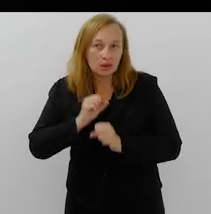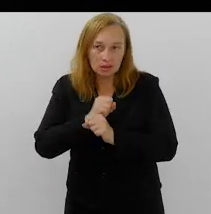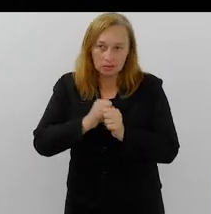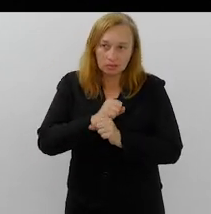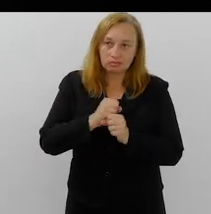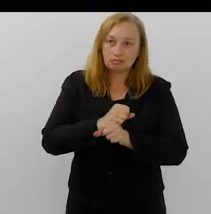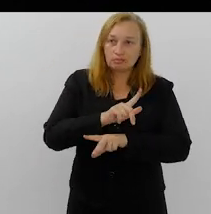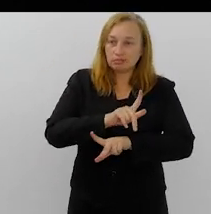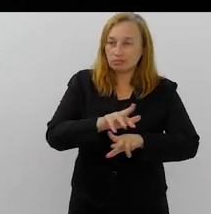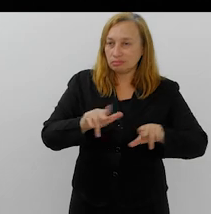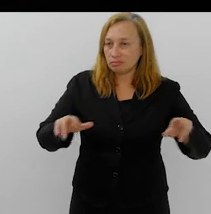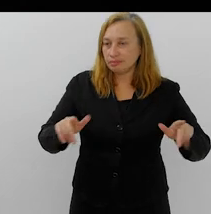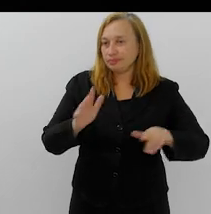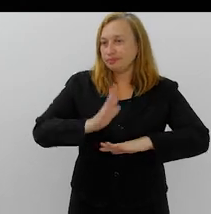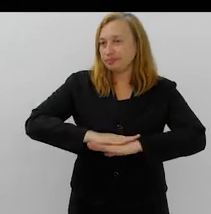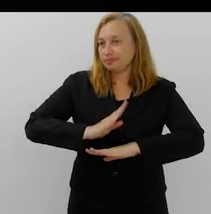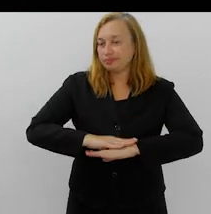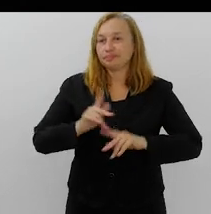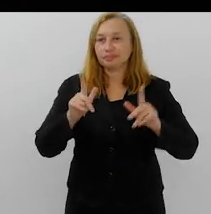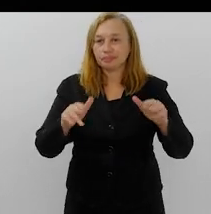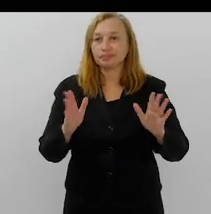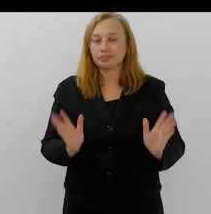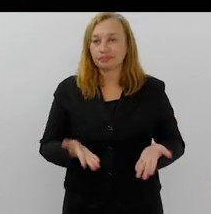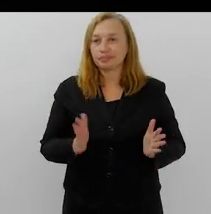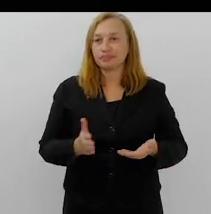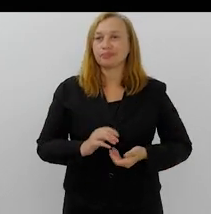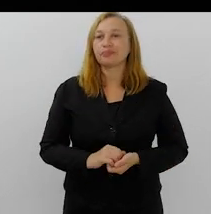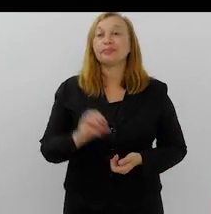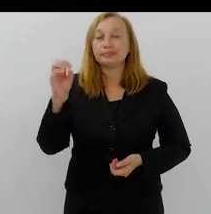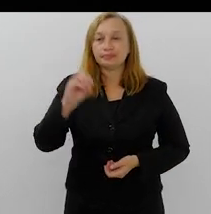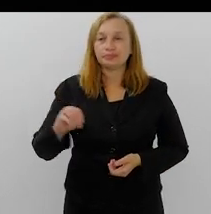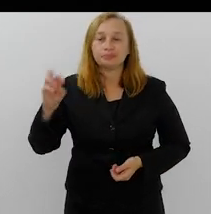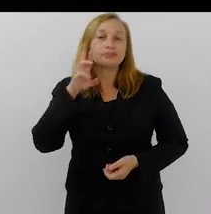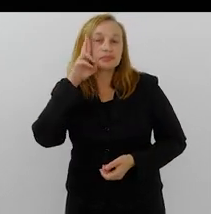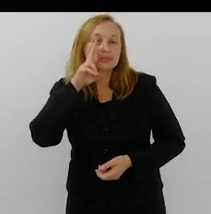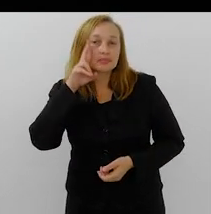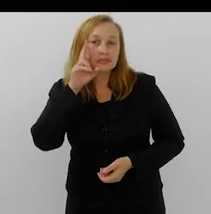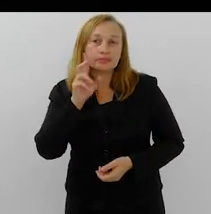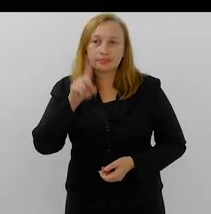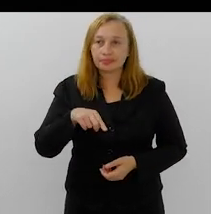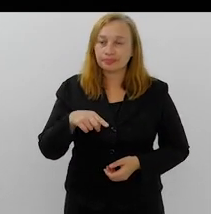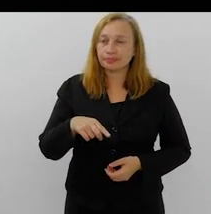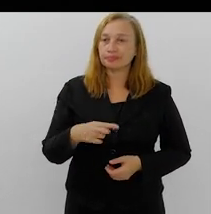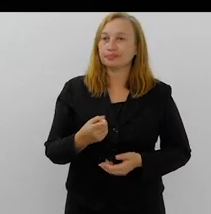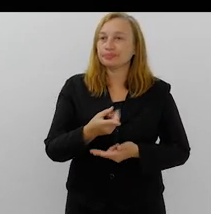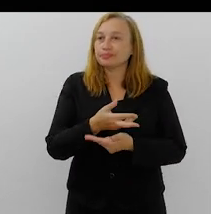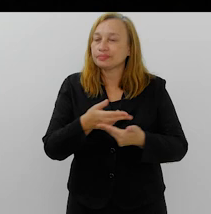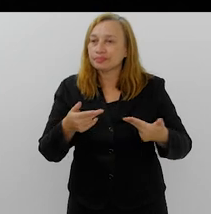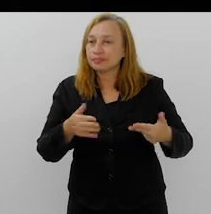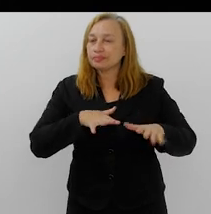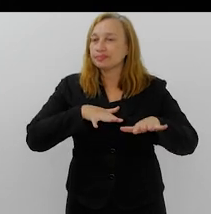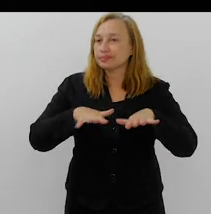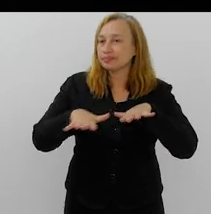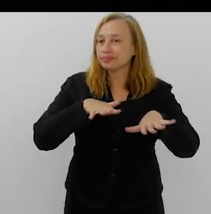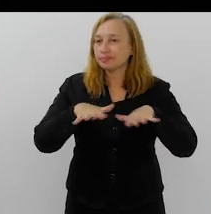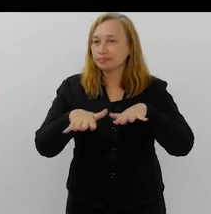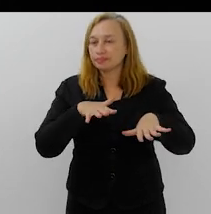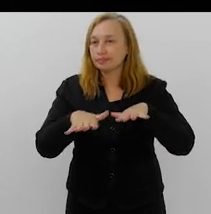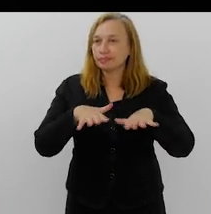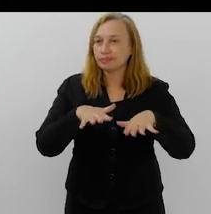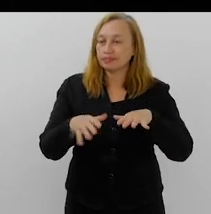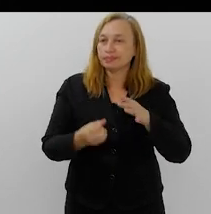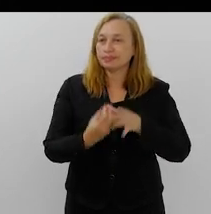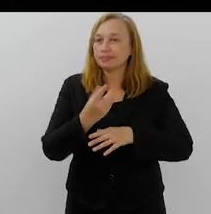Rosa todo ano a gente participa em várias em vários momentos como esse e o outubro rosa é exatamente isso ele é feito de